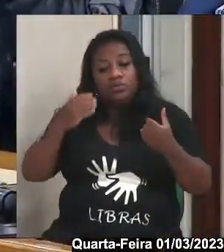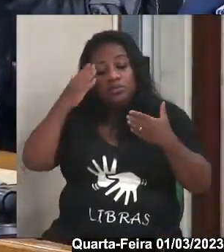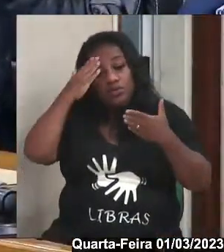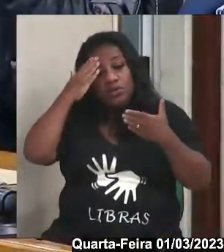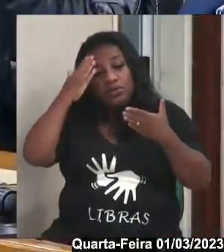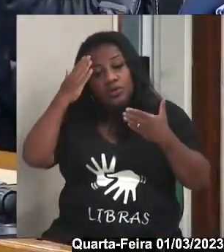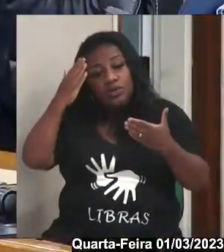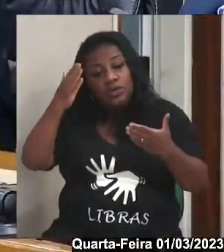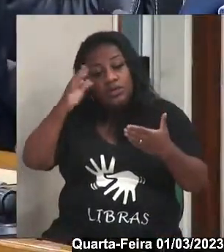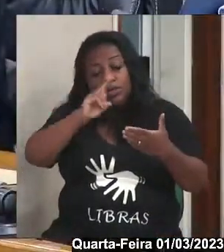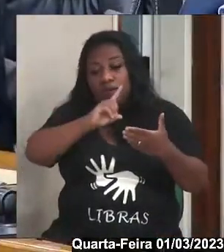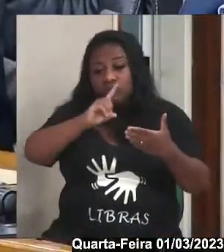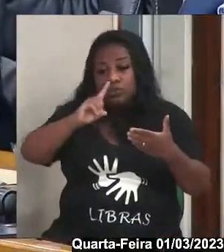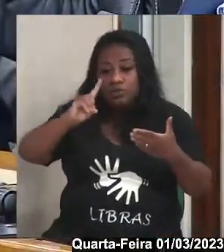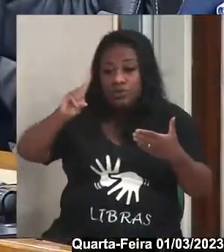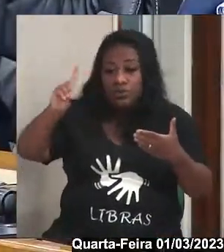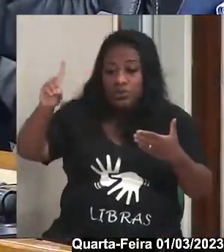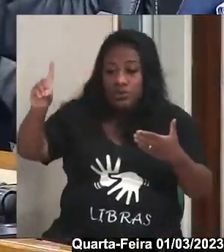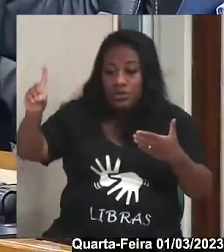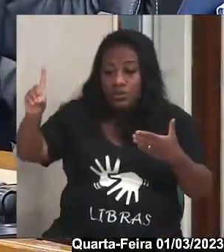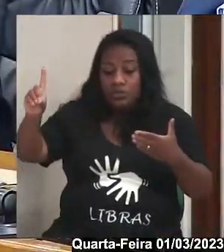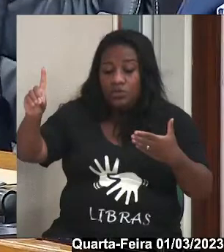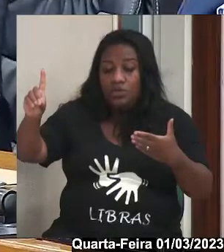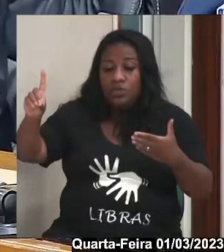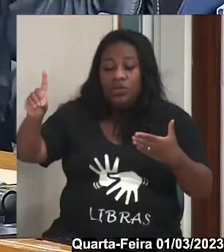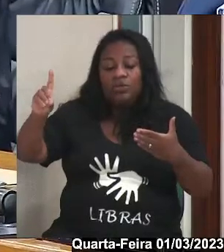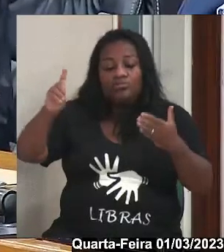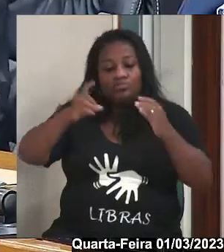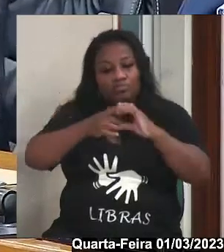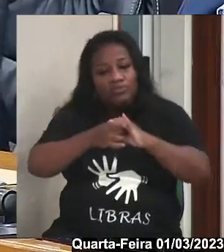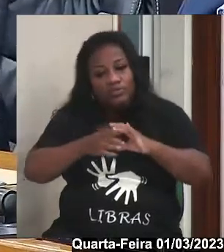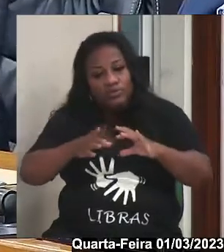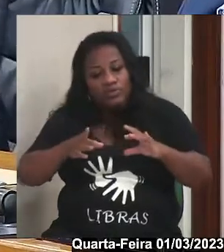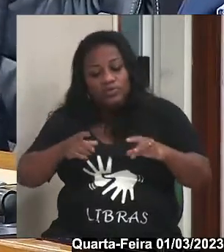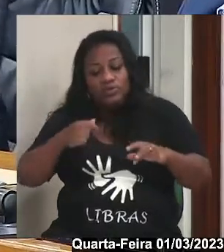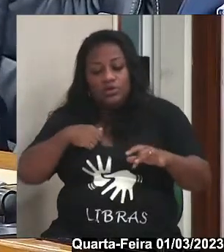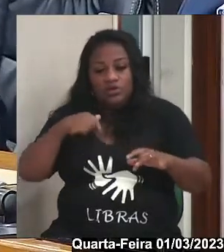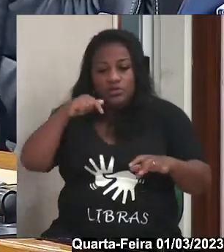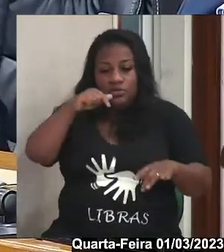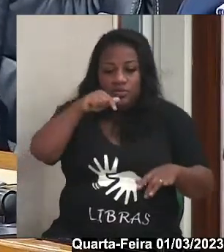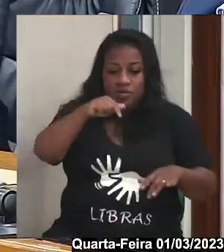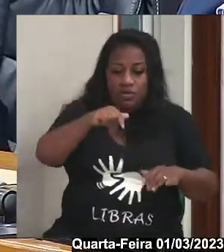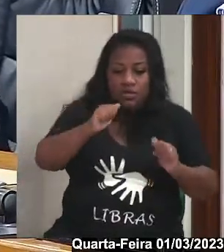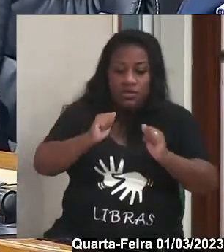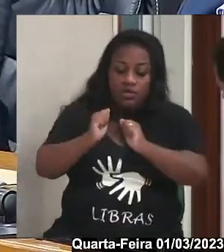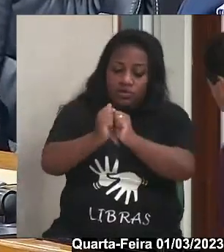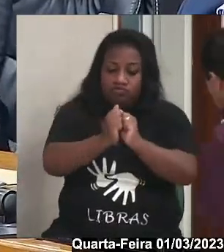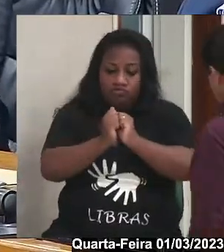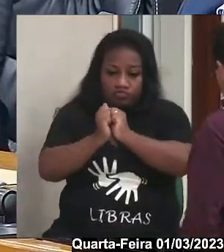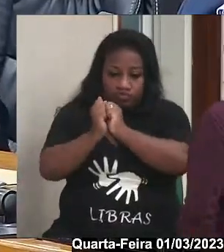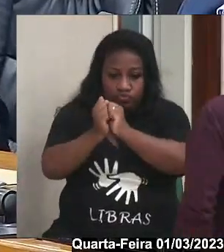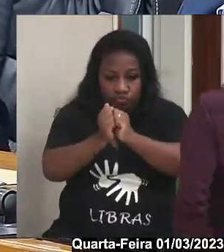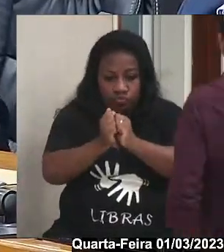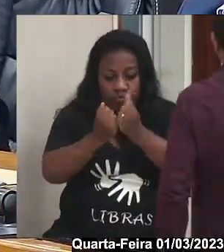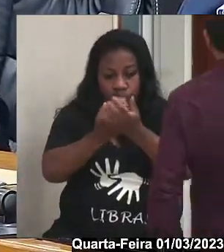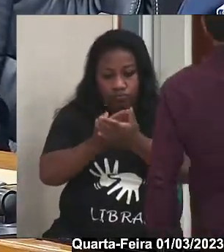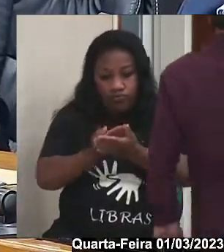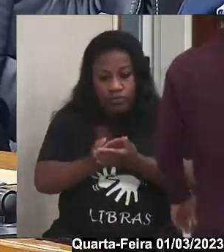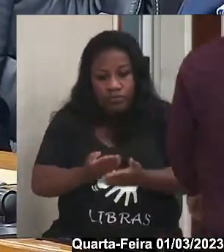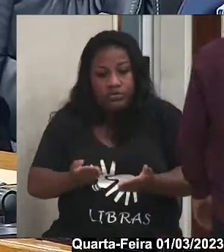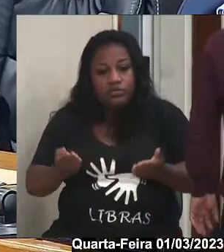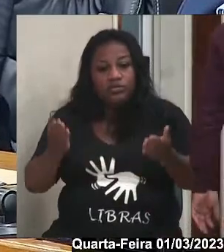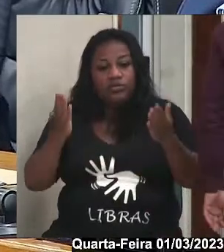Deus por mais uma vez ele me permitir estar aqui junto com vocês em